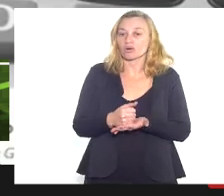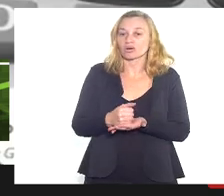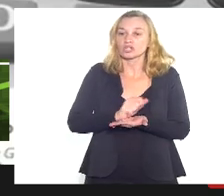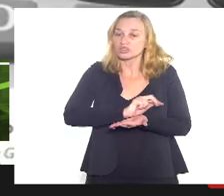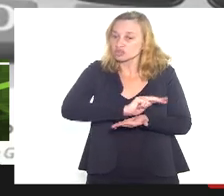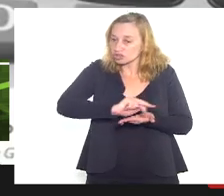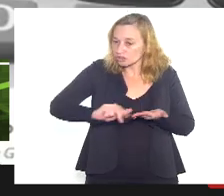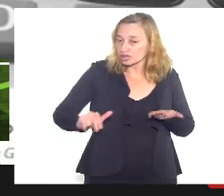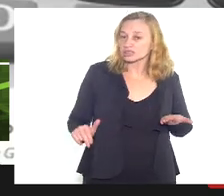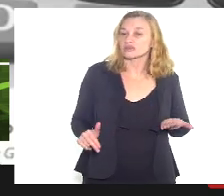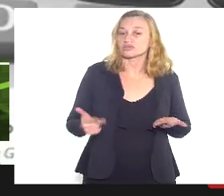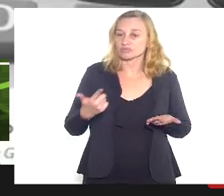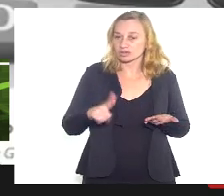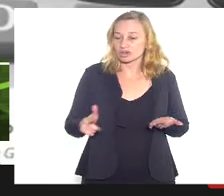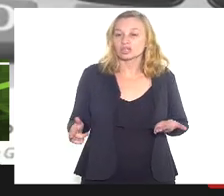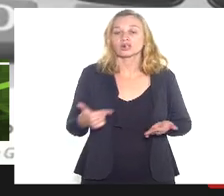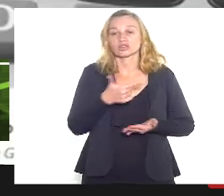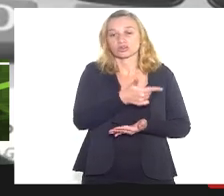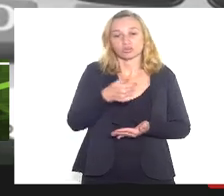diversas vezes, desde